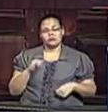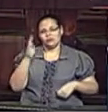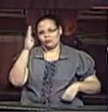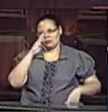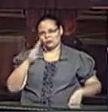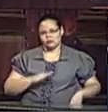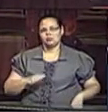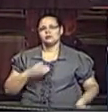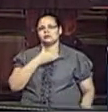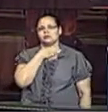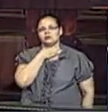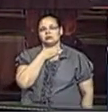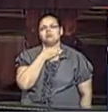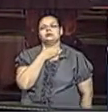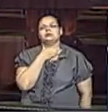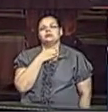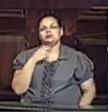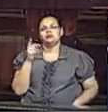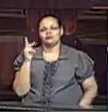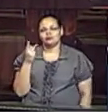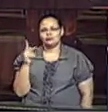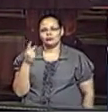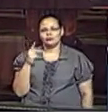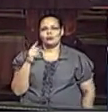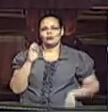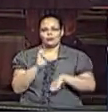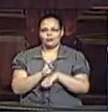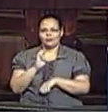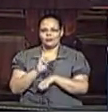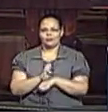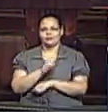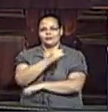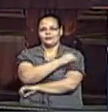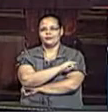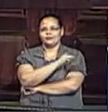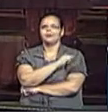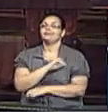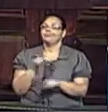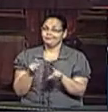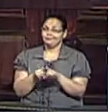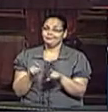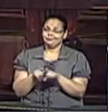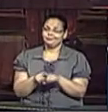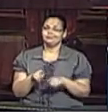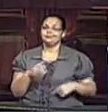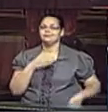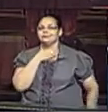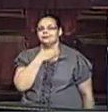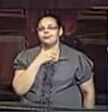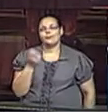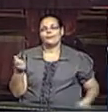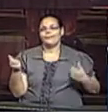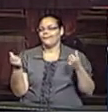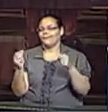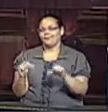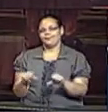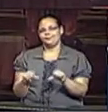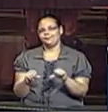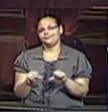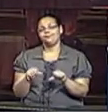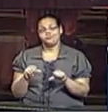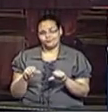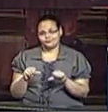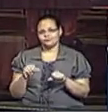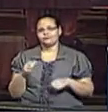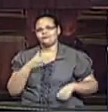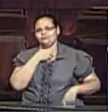crise econômica de sua história, o estado do Rio de Janeiro também. E o pior, a